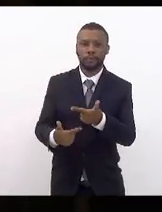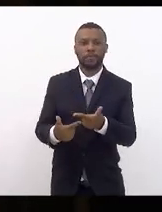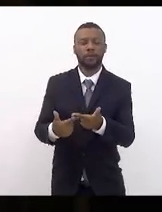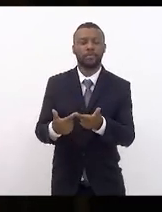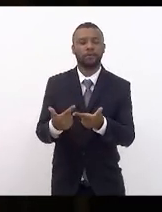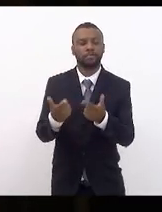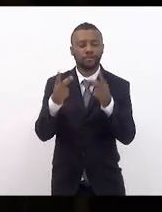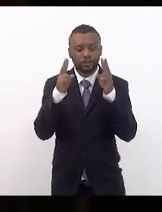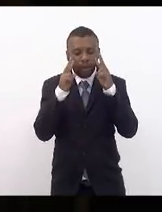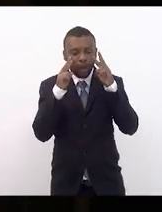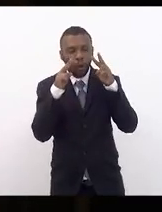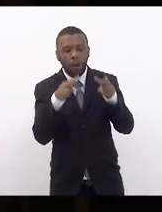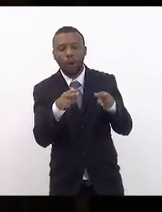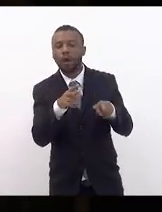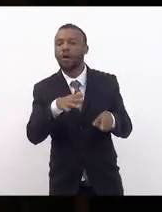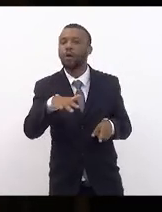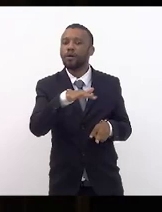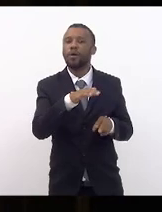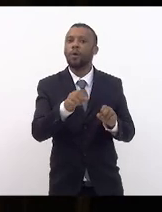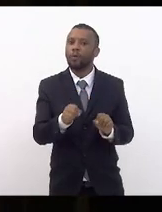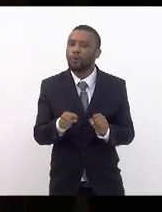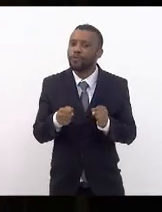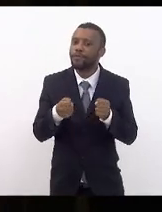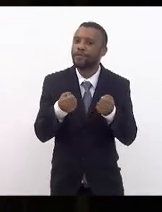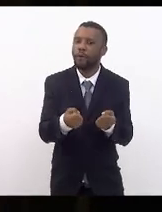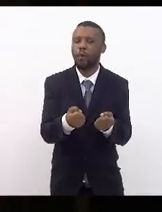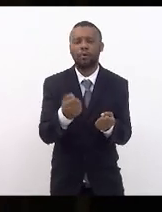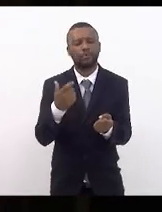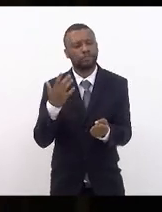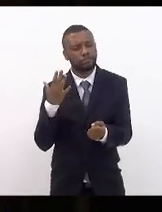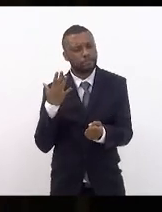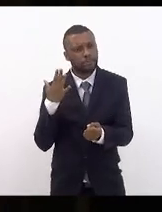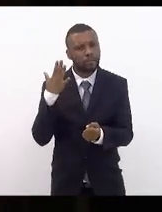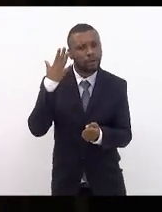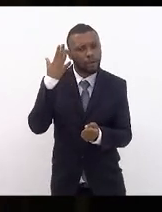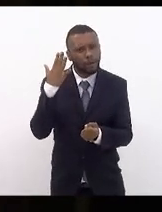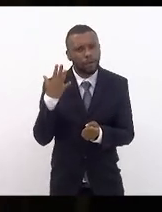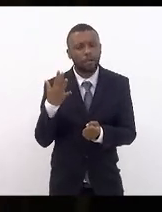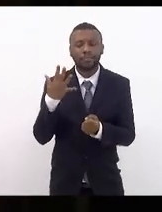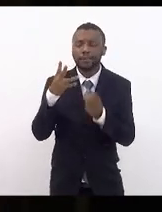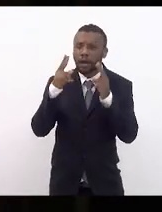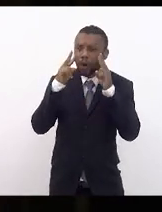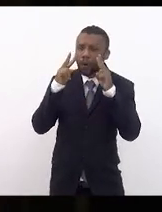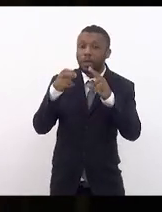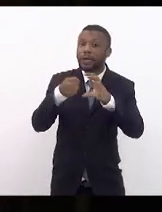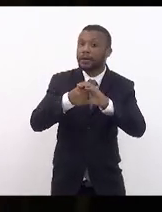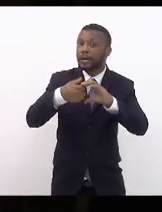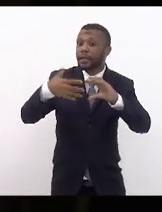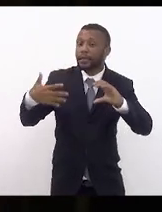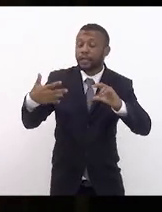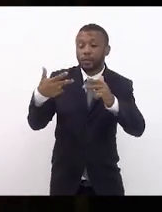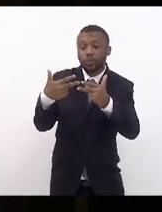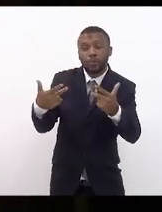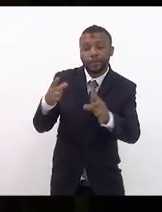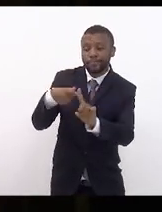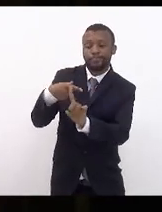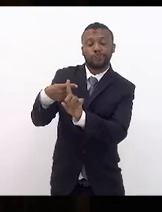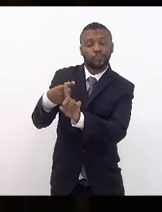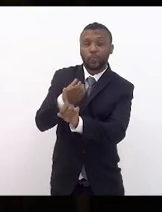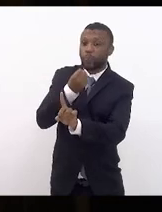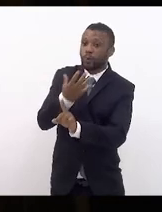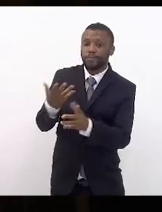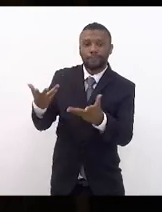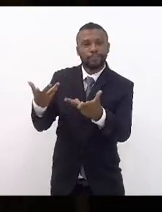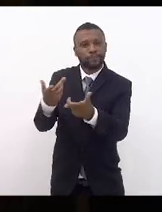de reconhecer o esforço, de reconhecer virtudes, coisas nobres. Nós queremos,